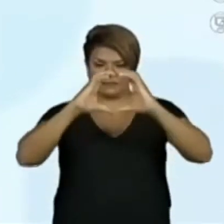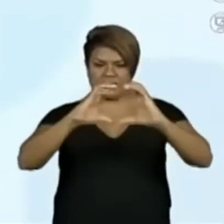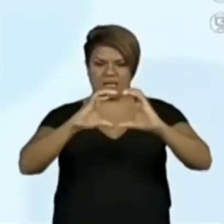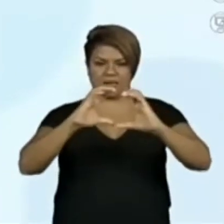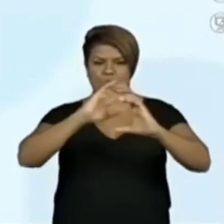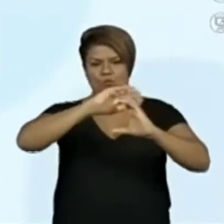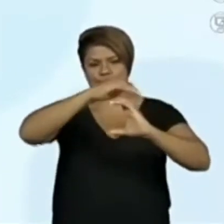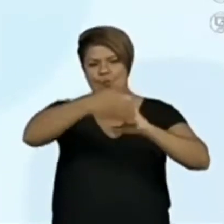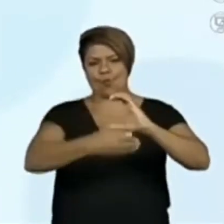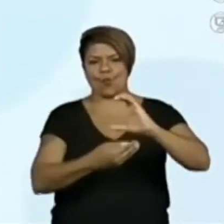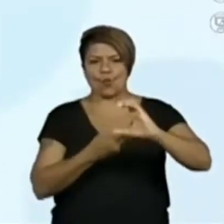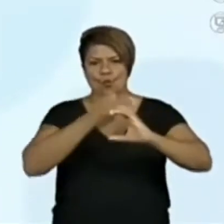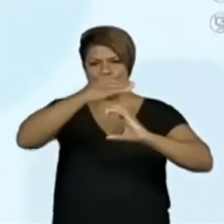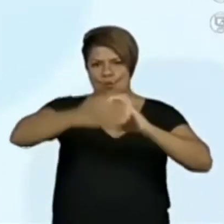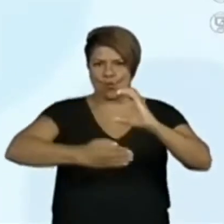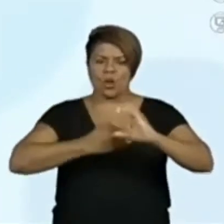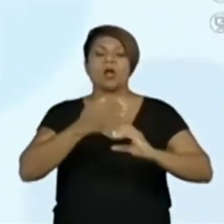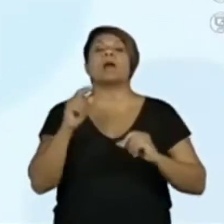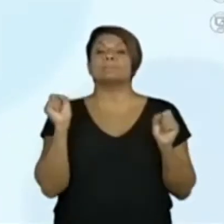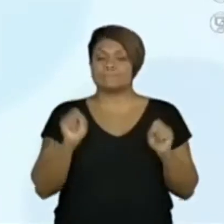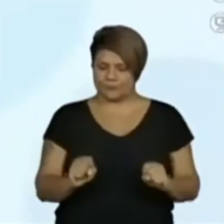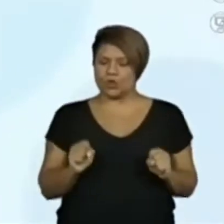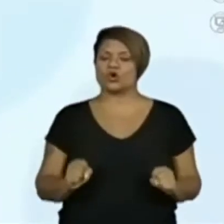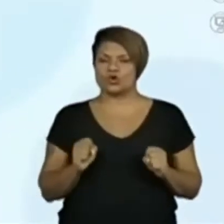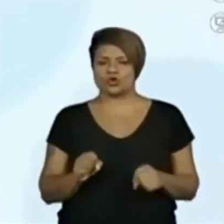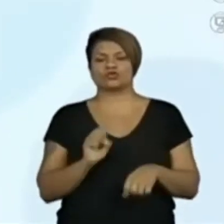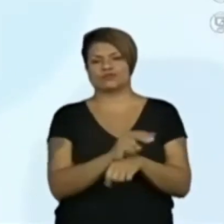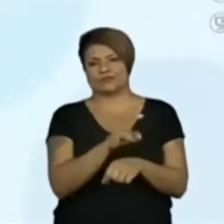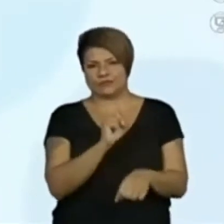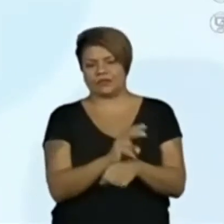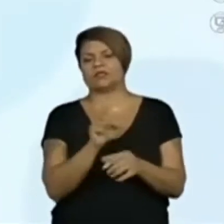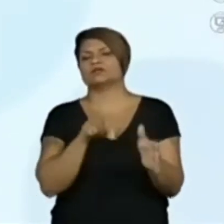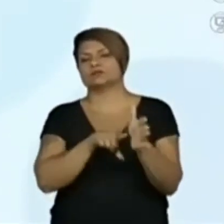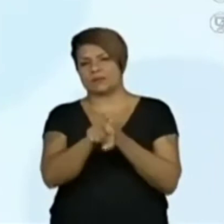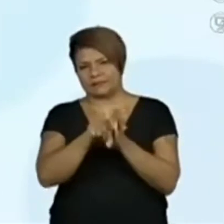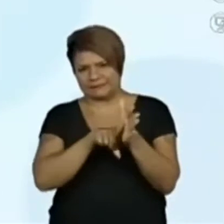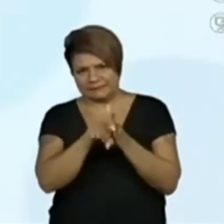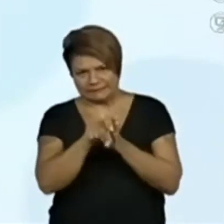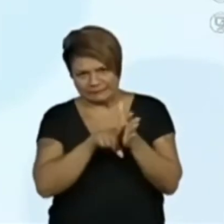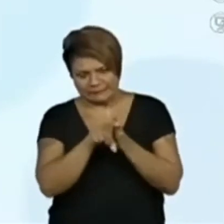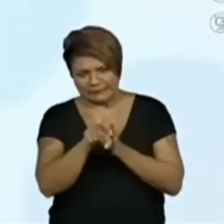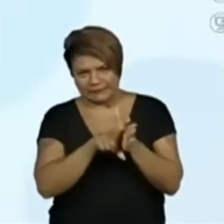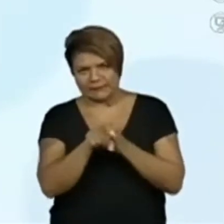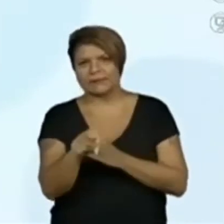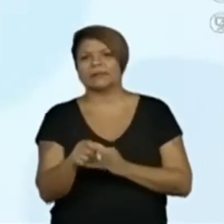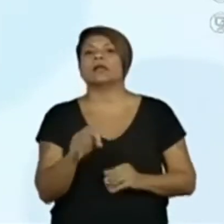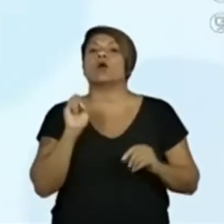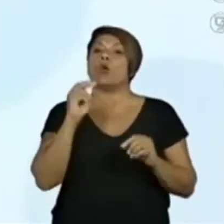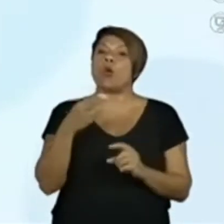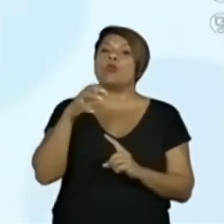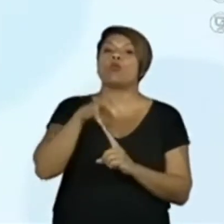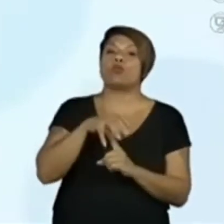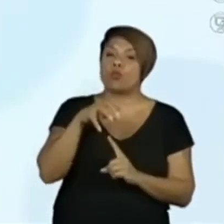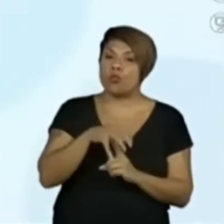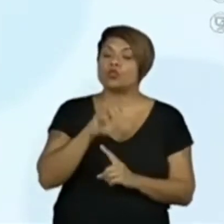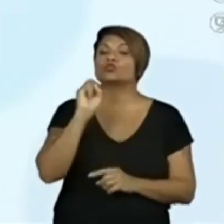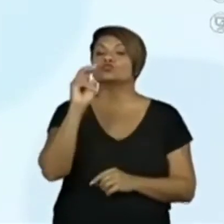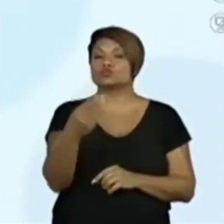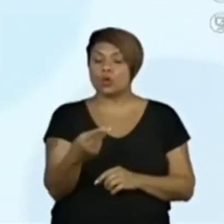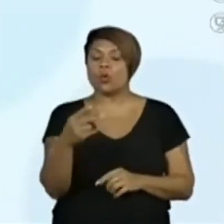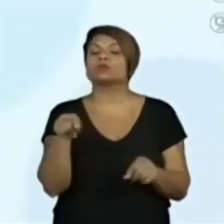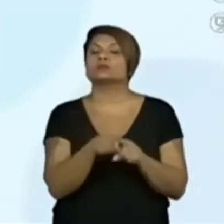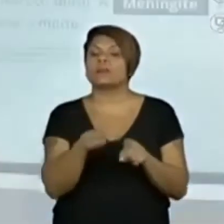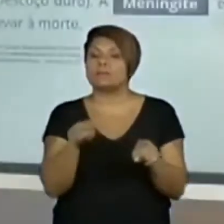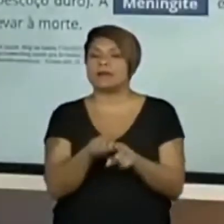podem ser causadas por vírus, podem ser causadas por bactérias, podem ser causadas por fungos e também por